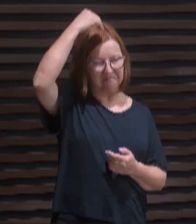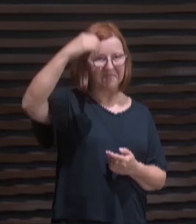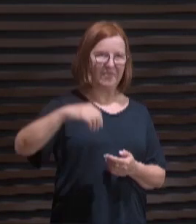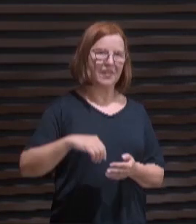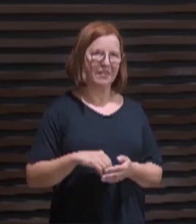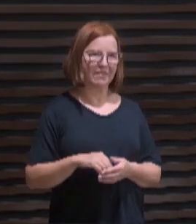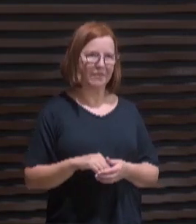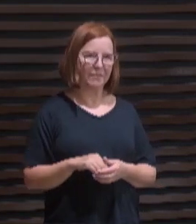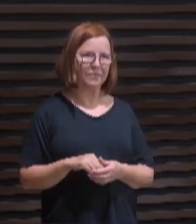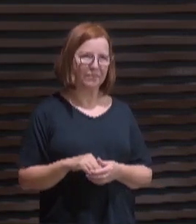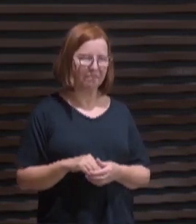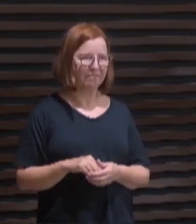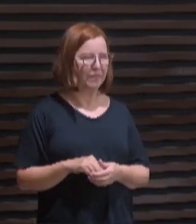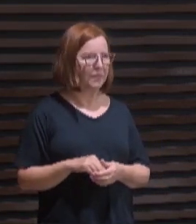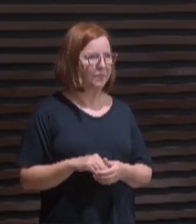antediluvianos.